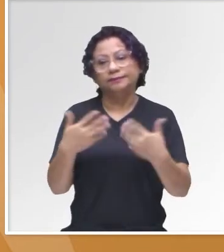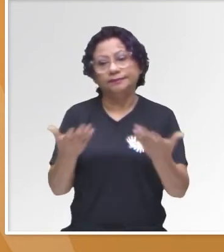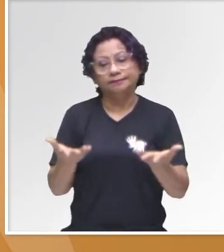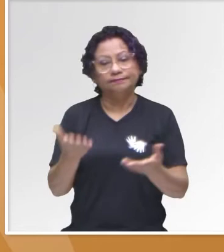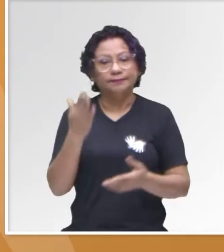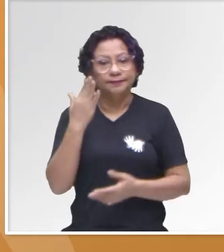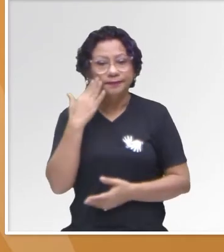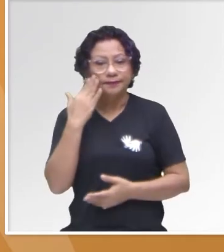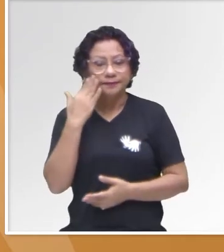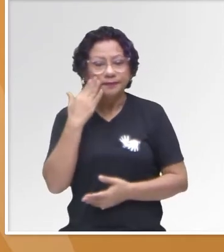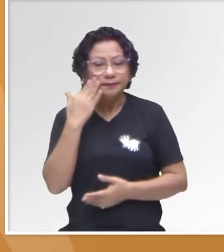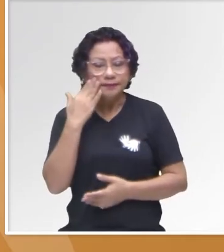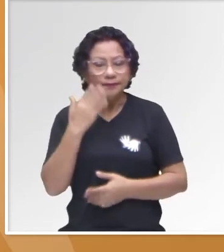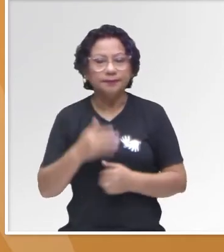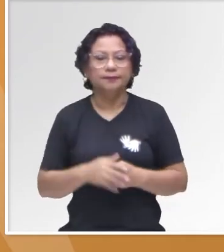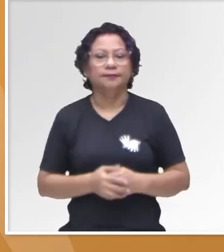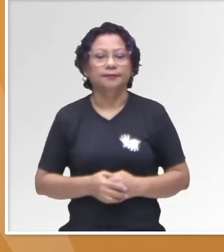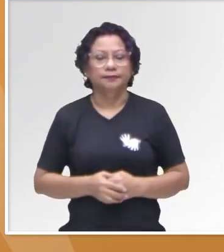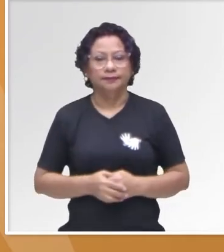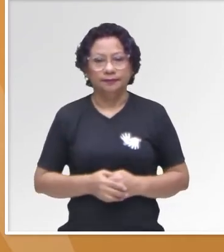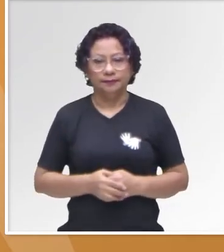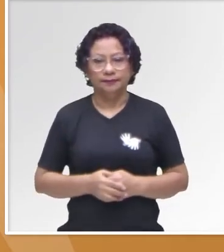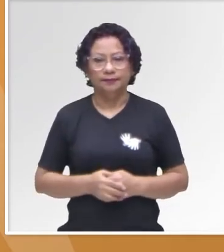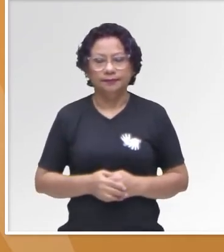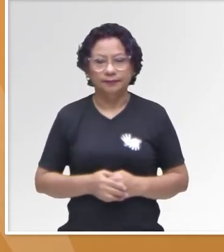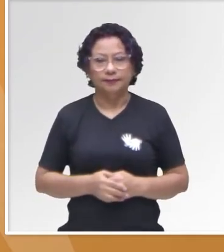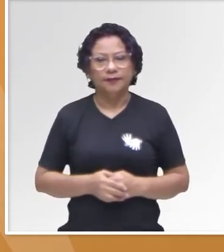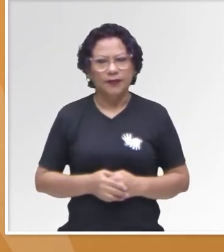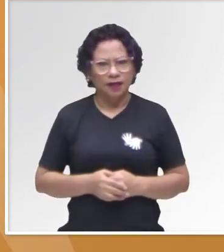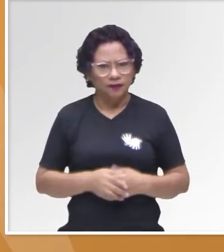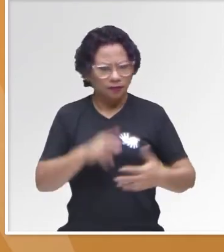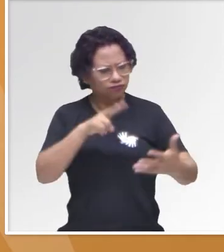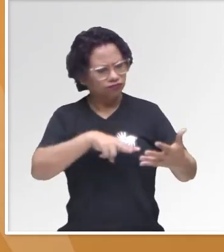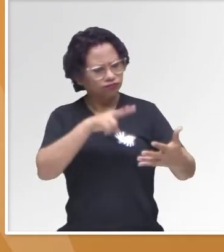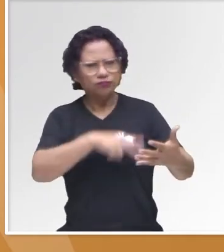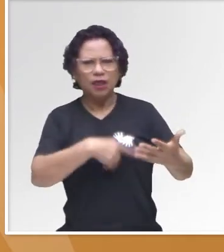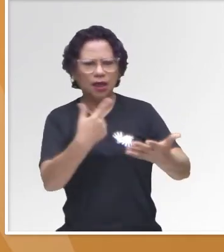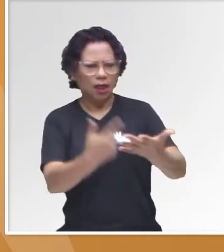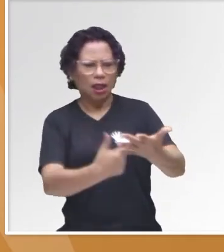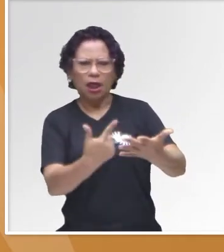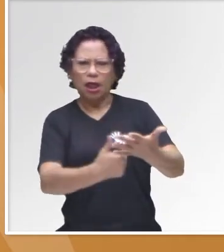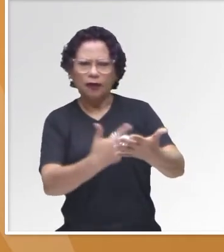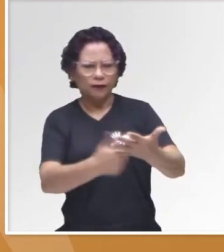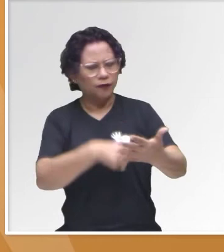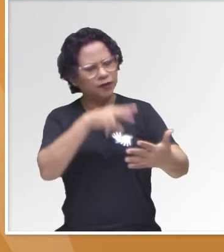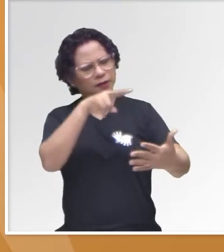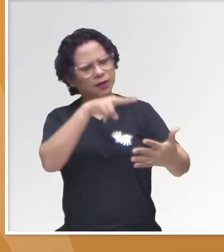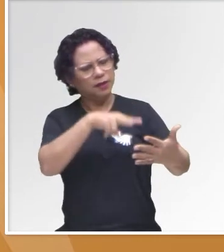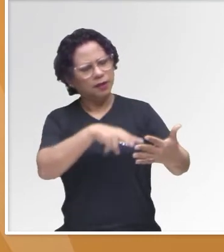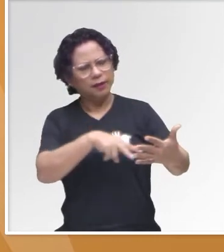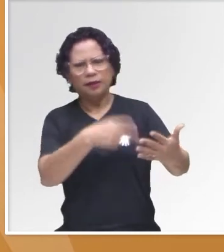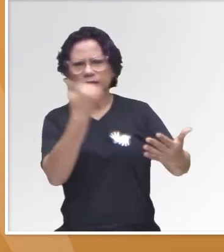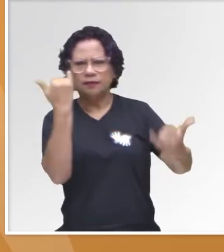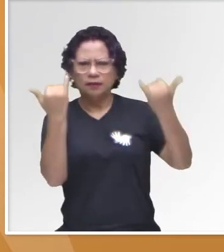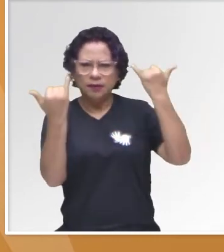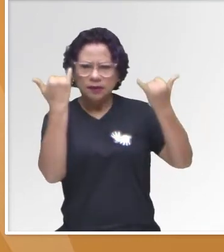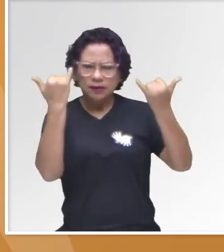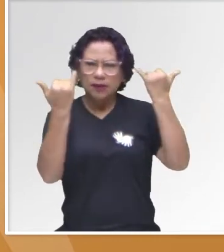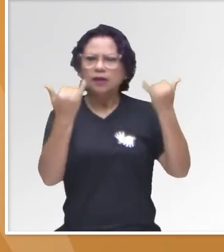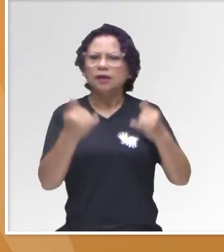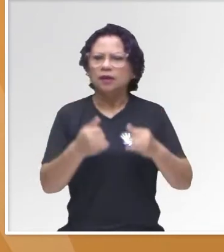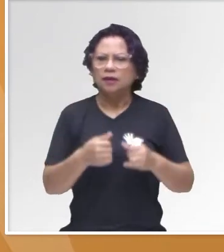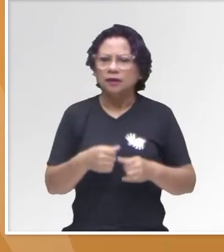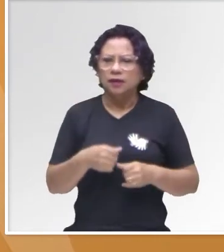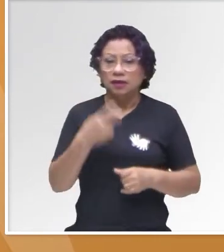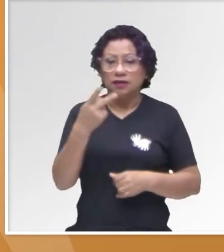tempo, as pessoas dos livros também colocavam, os teóricos, os estudiosos, classificavam os países como